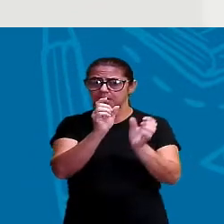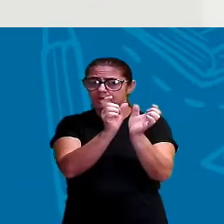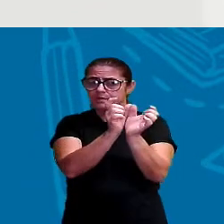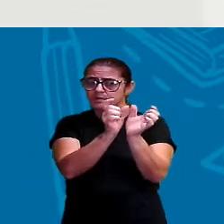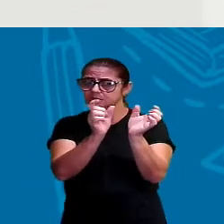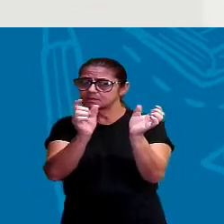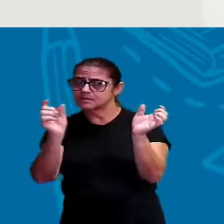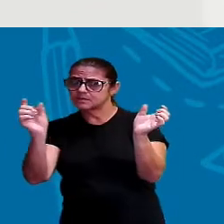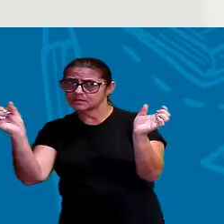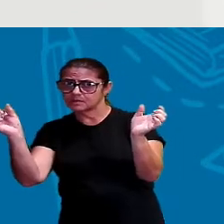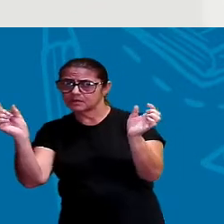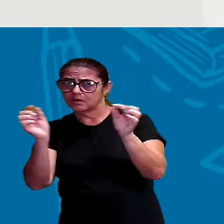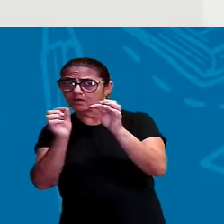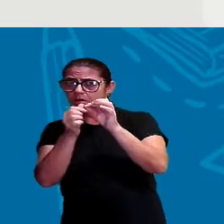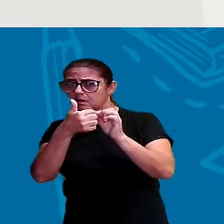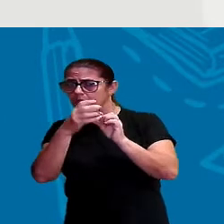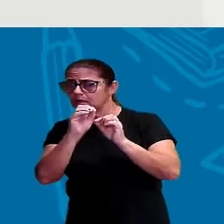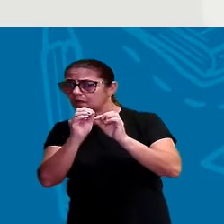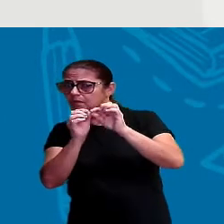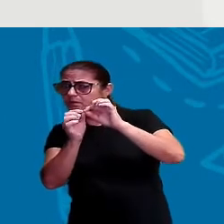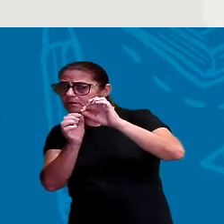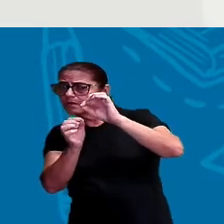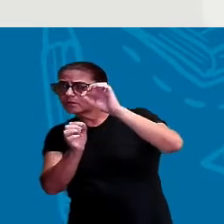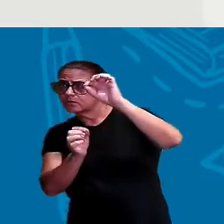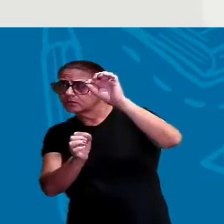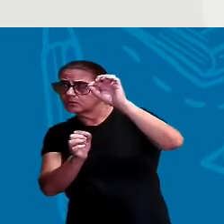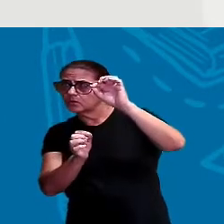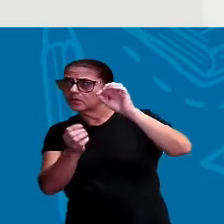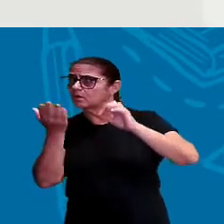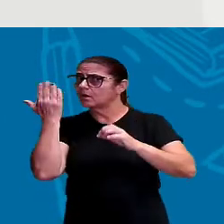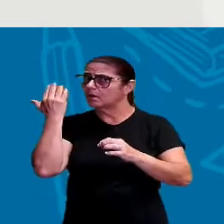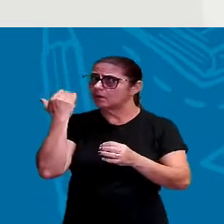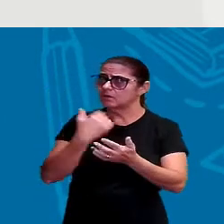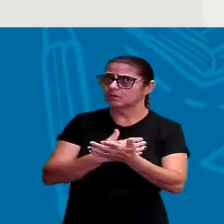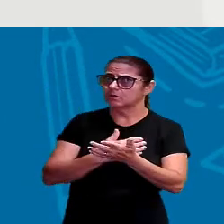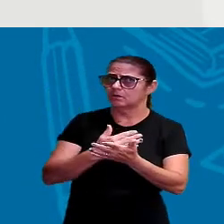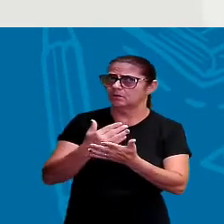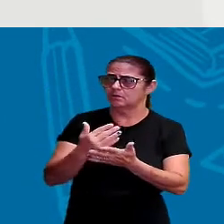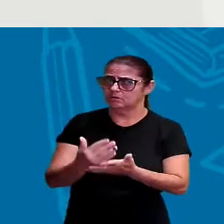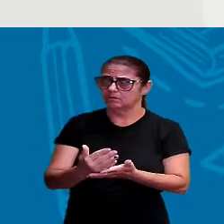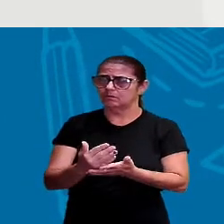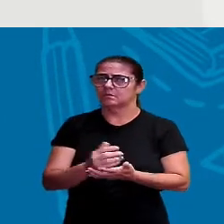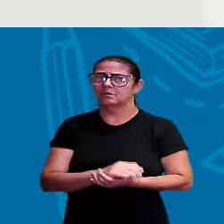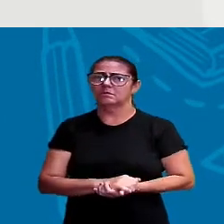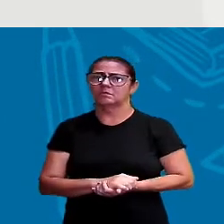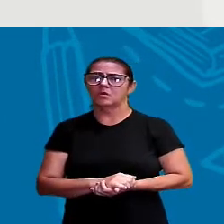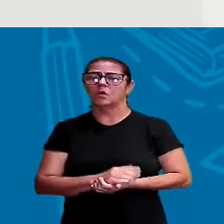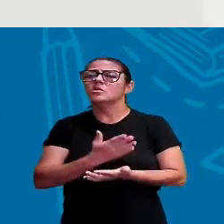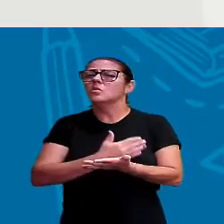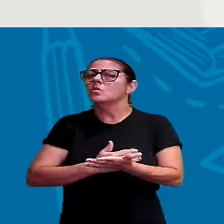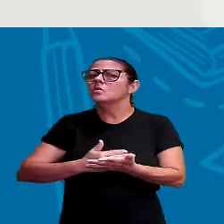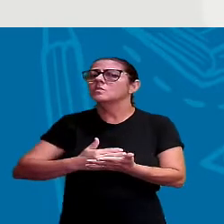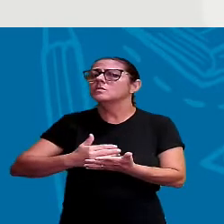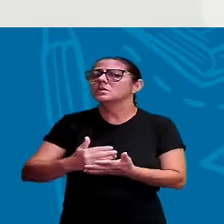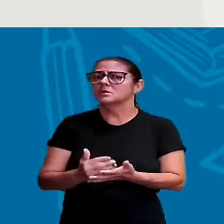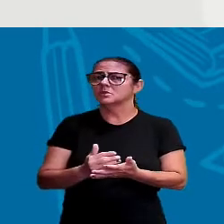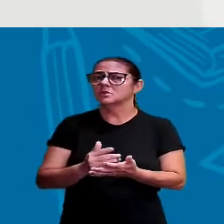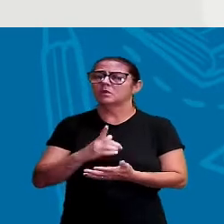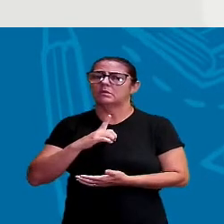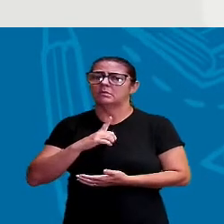por 10 centímetros de altura. Gente, isso aí foi logo no início, tá? Nas primeiras, quando estavam iniciando, ele tinha esse